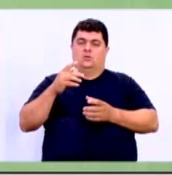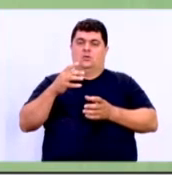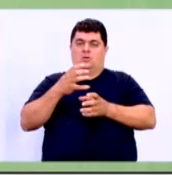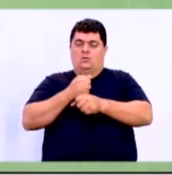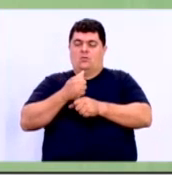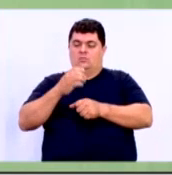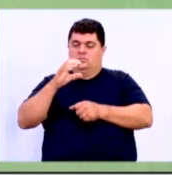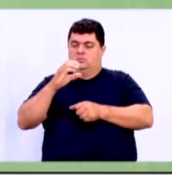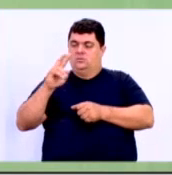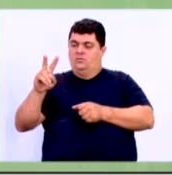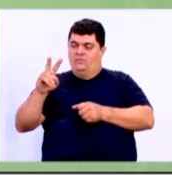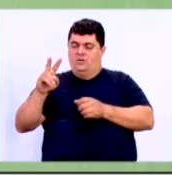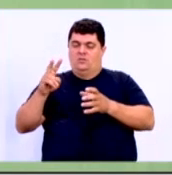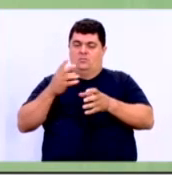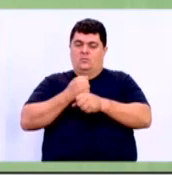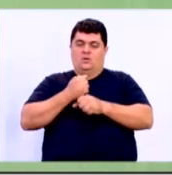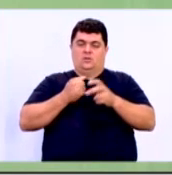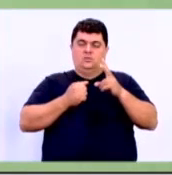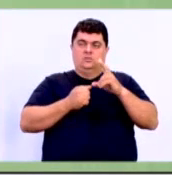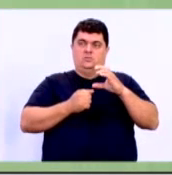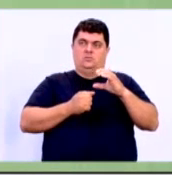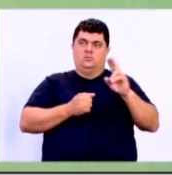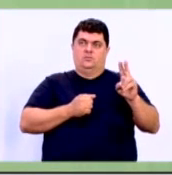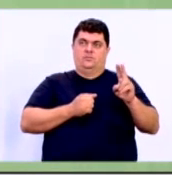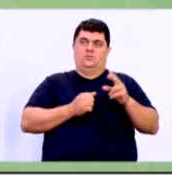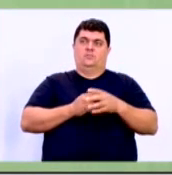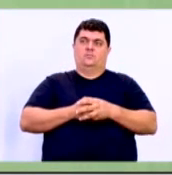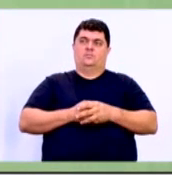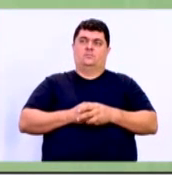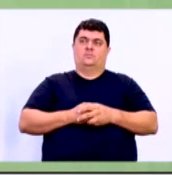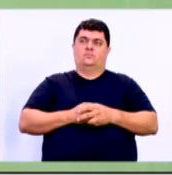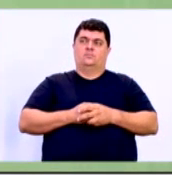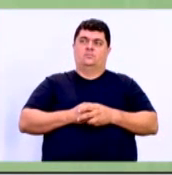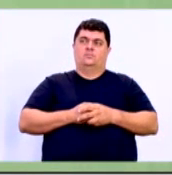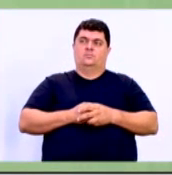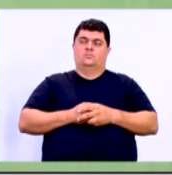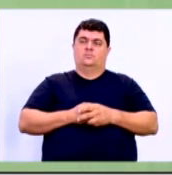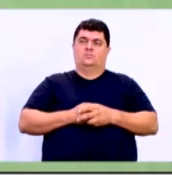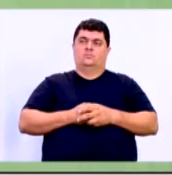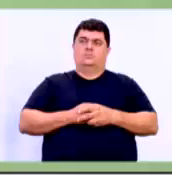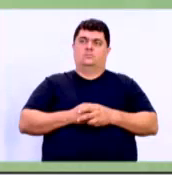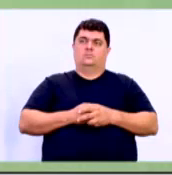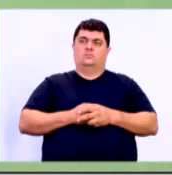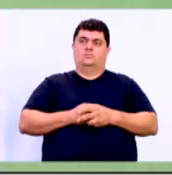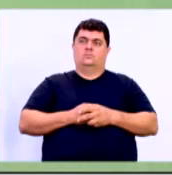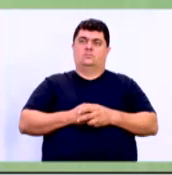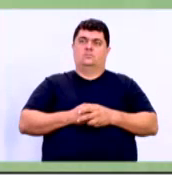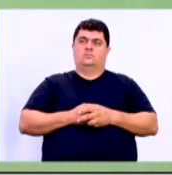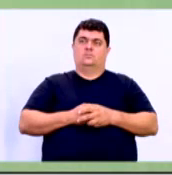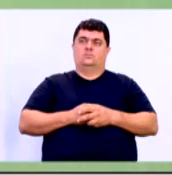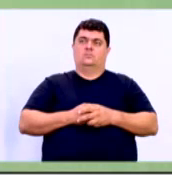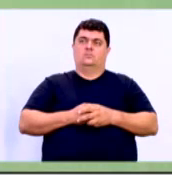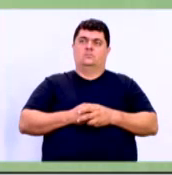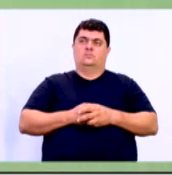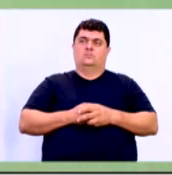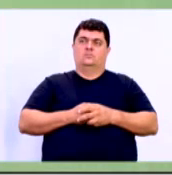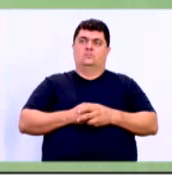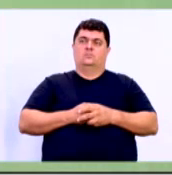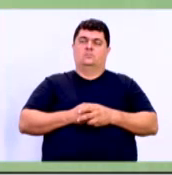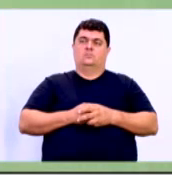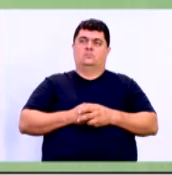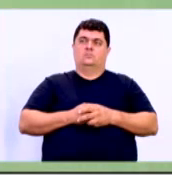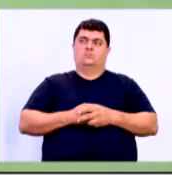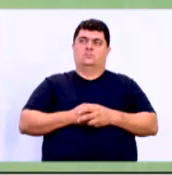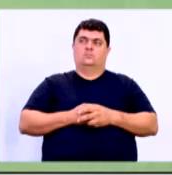igual todos os custos, certo? Isso aí. Então, todos os custos. Então, vamos ver quem são todos esses custos.